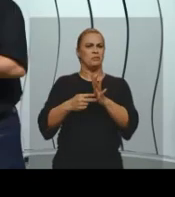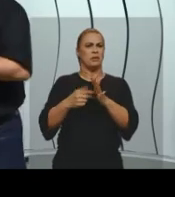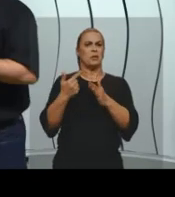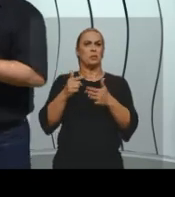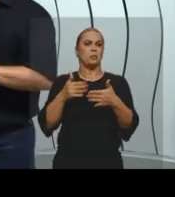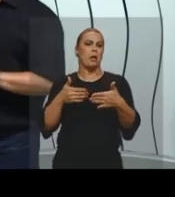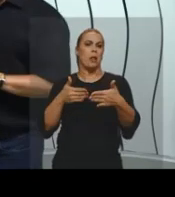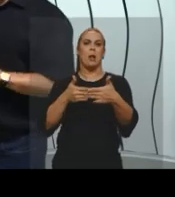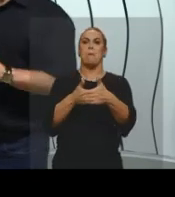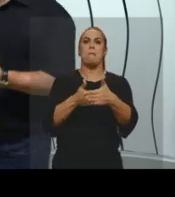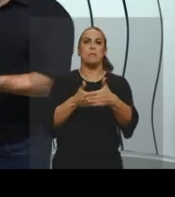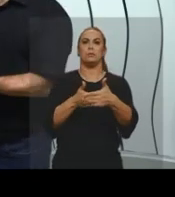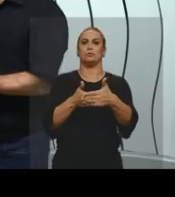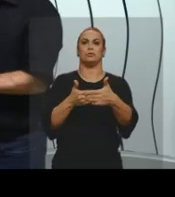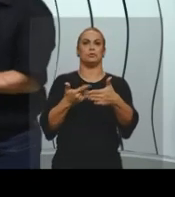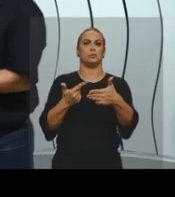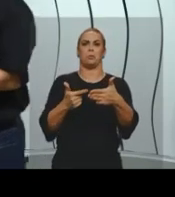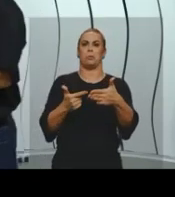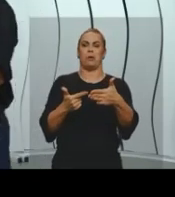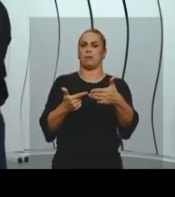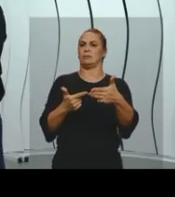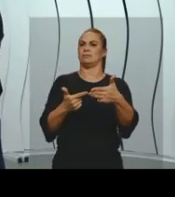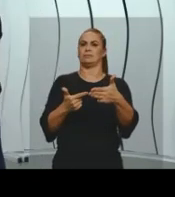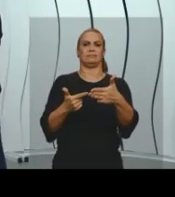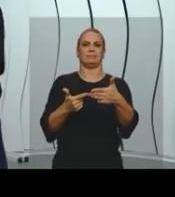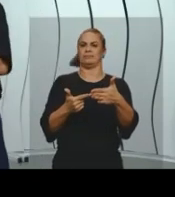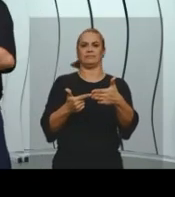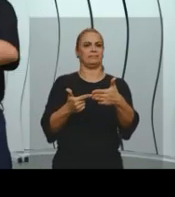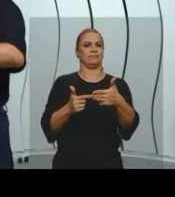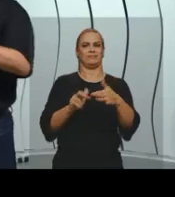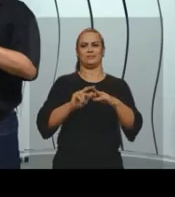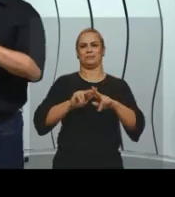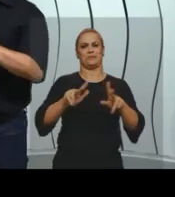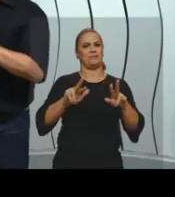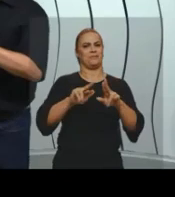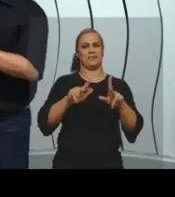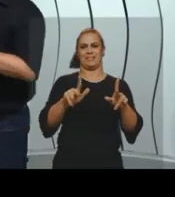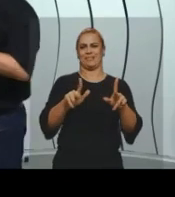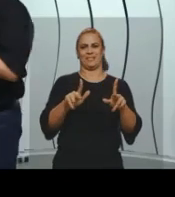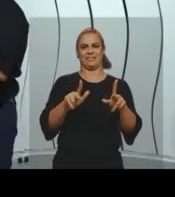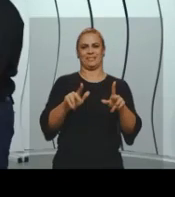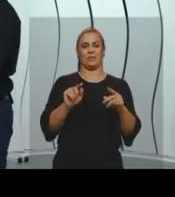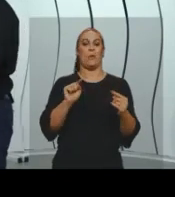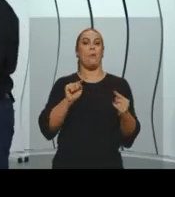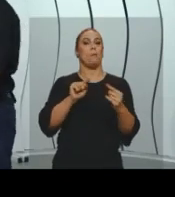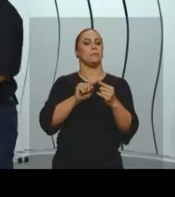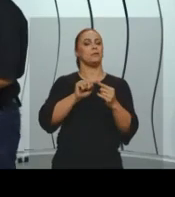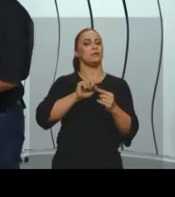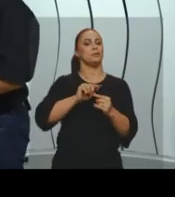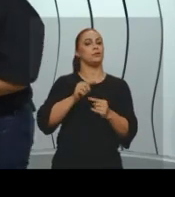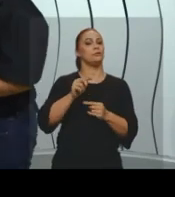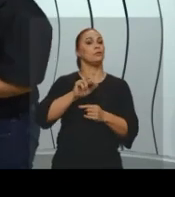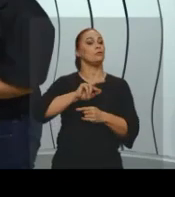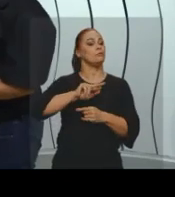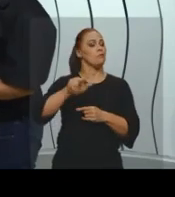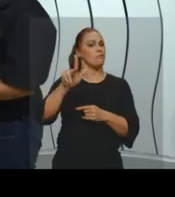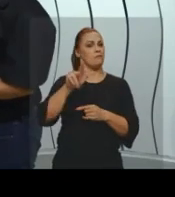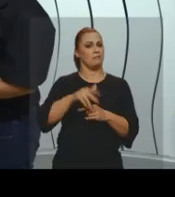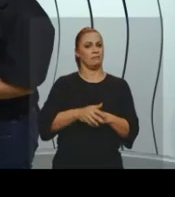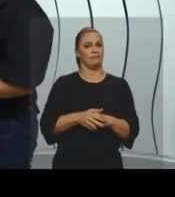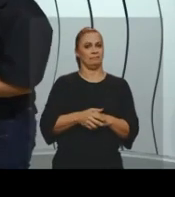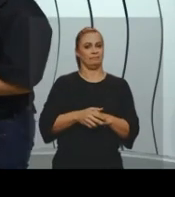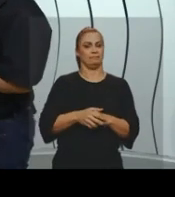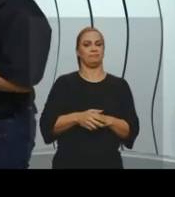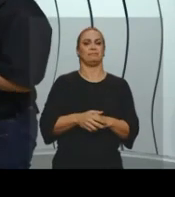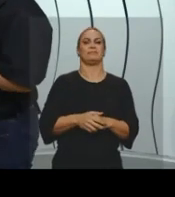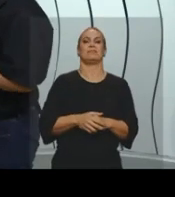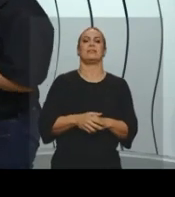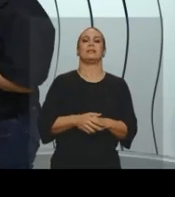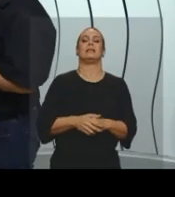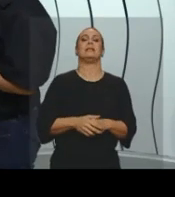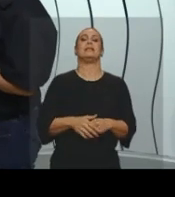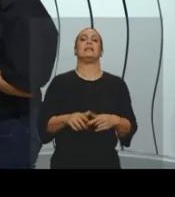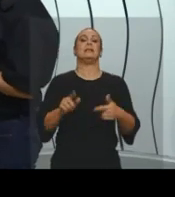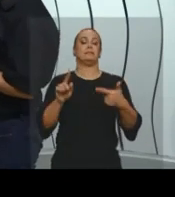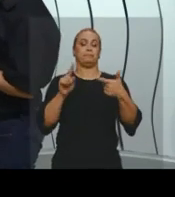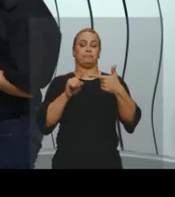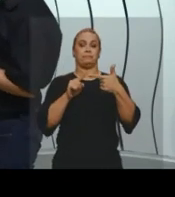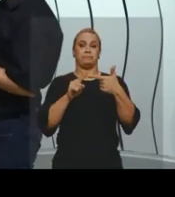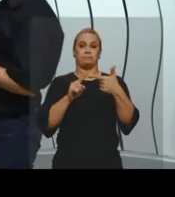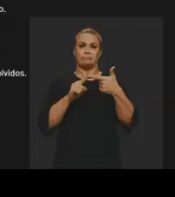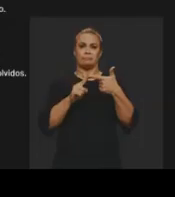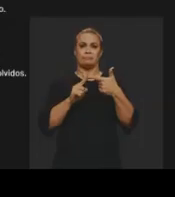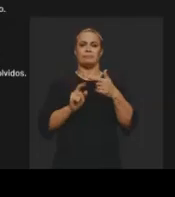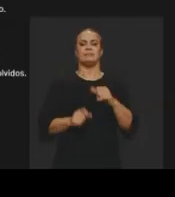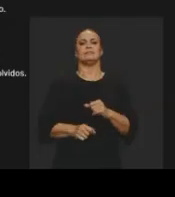Os blocos econômicos, o objetivo dos blocos econômicos vai além disso, certinho? São característicos,